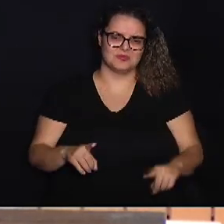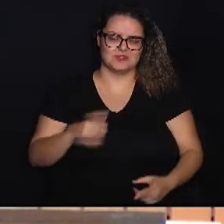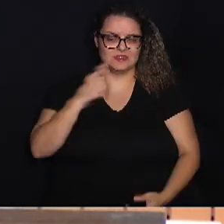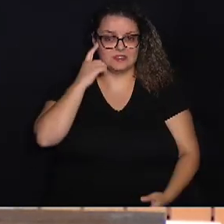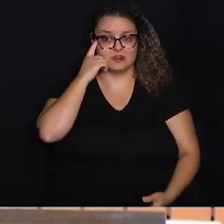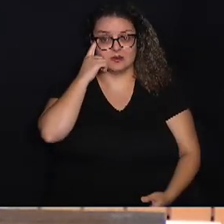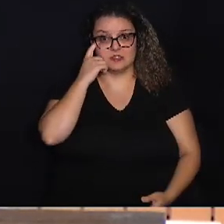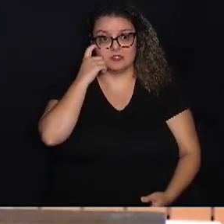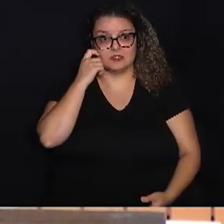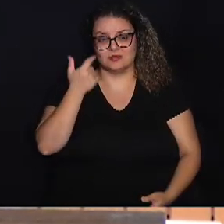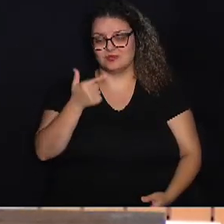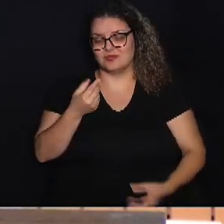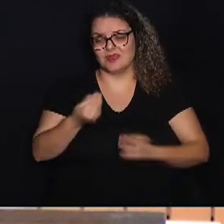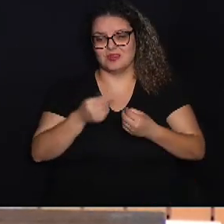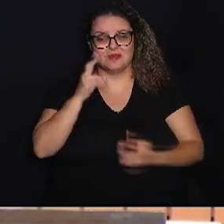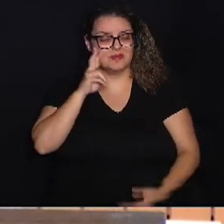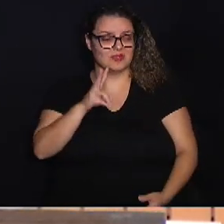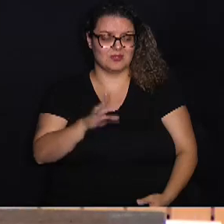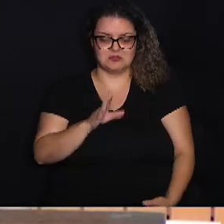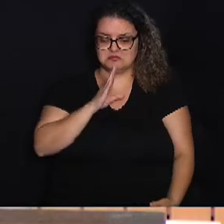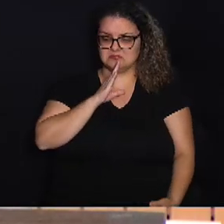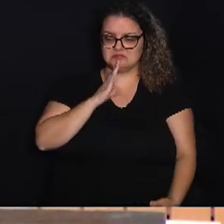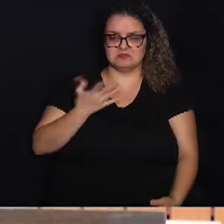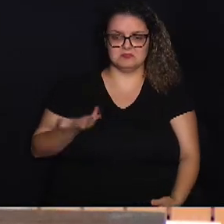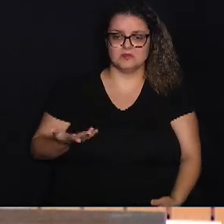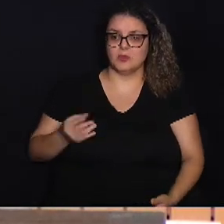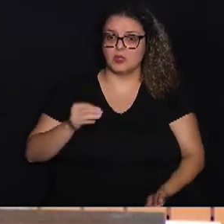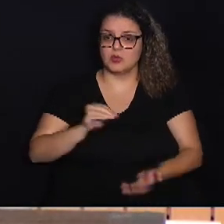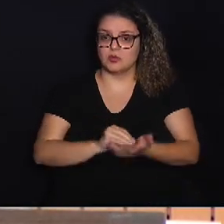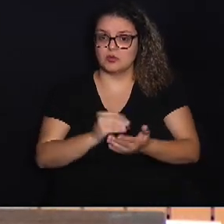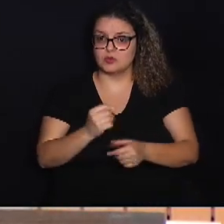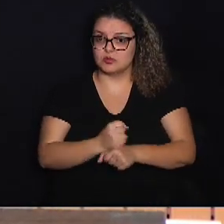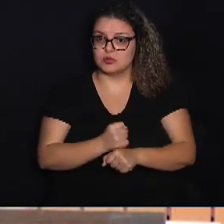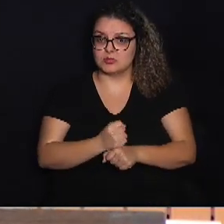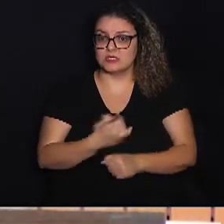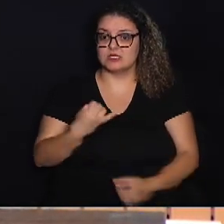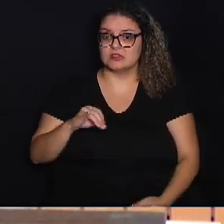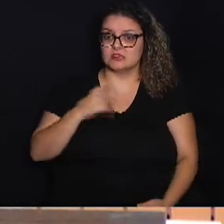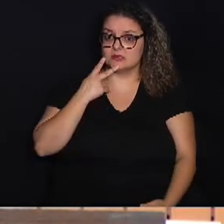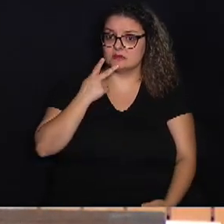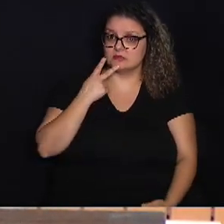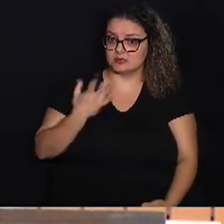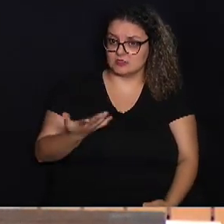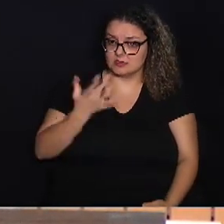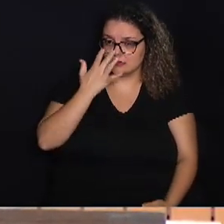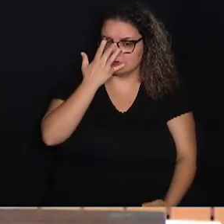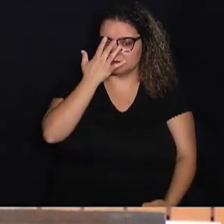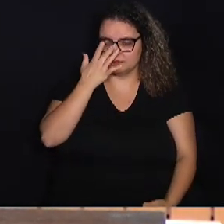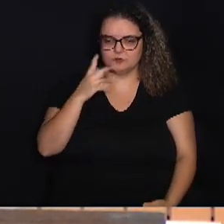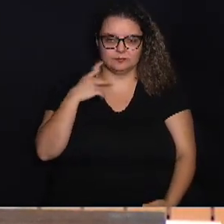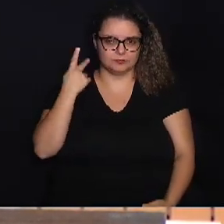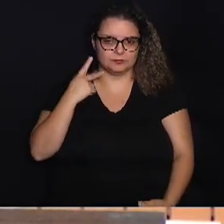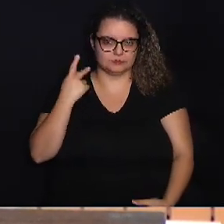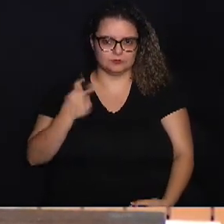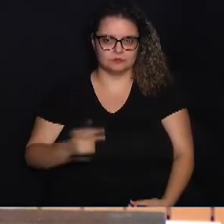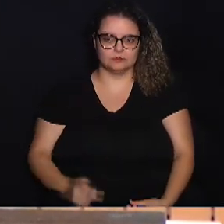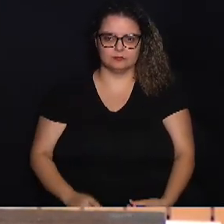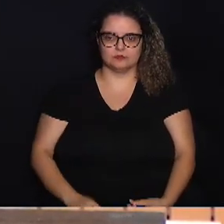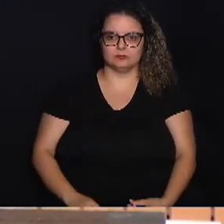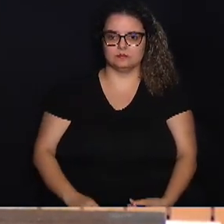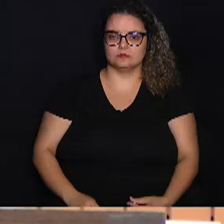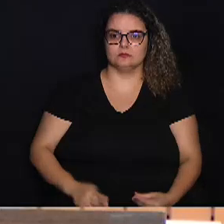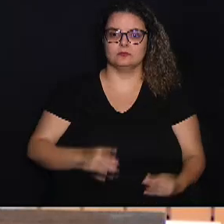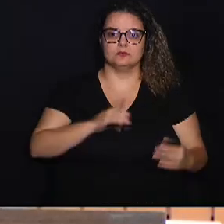pra gente olhar para isso e ficarmos quieto no último ano se a gente for falar da da políticas de atendimento às